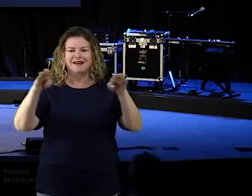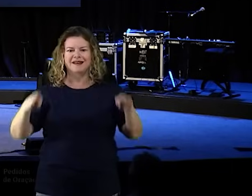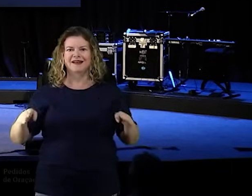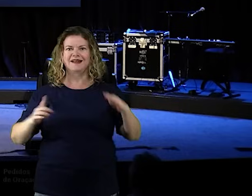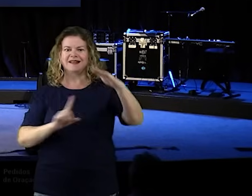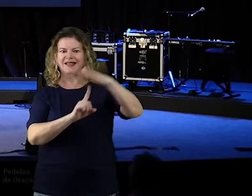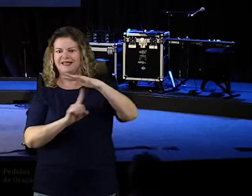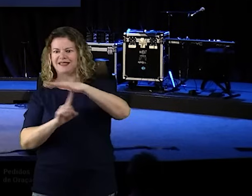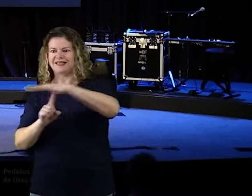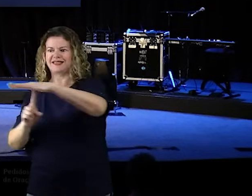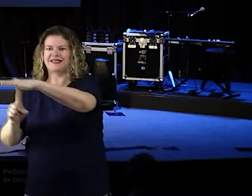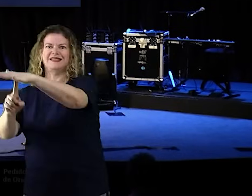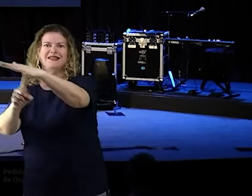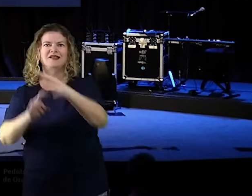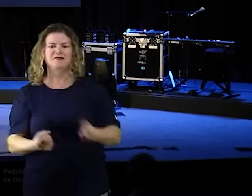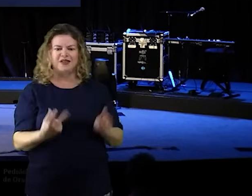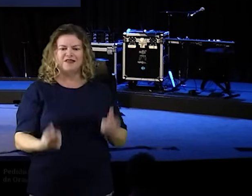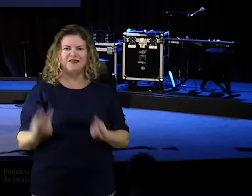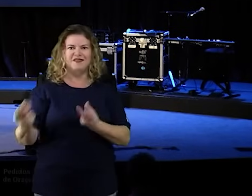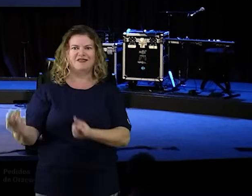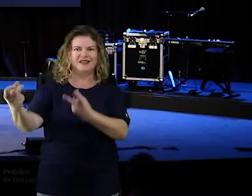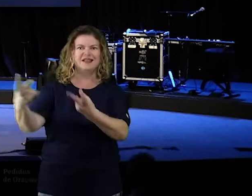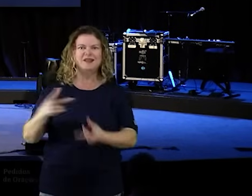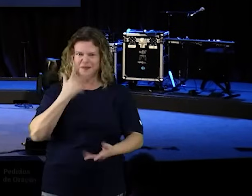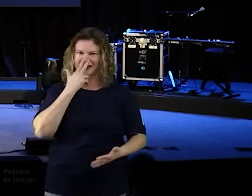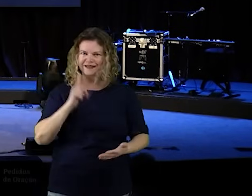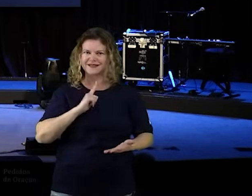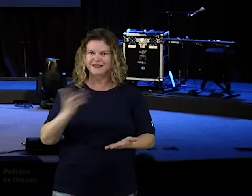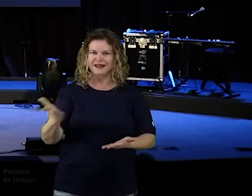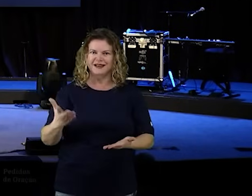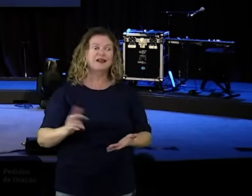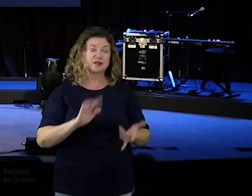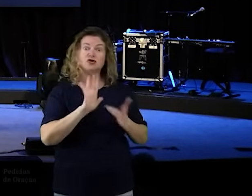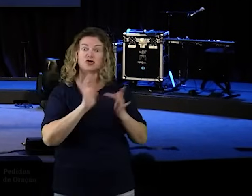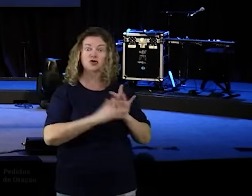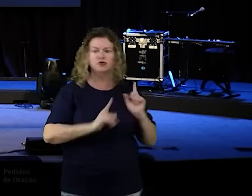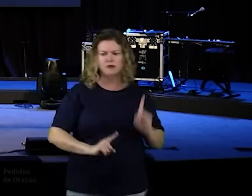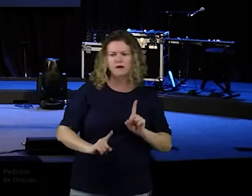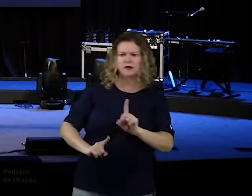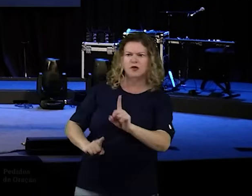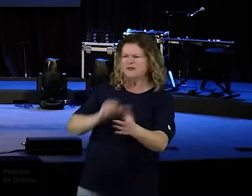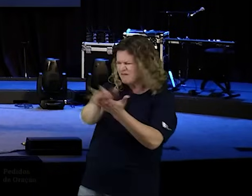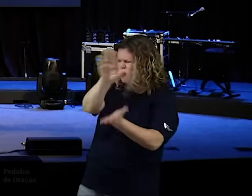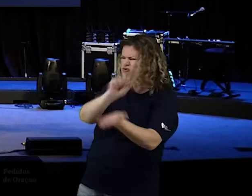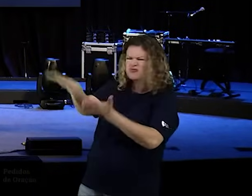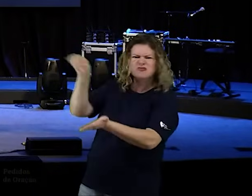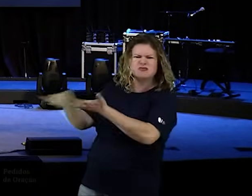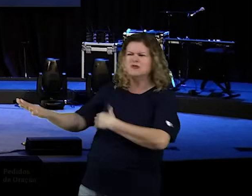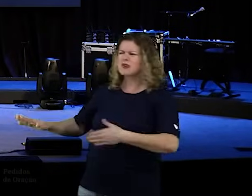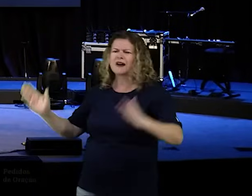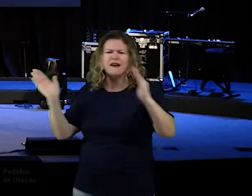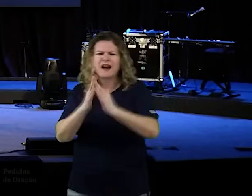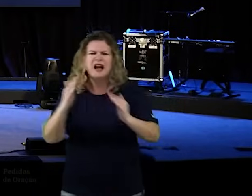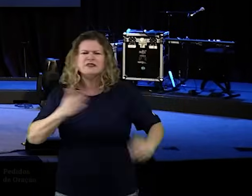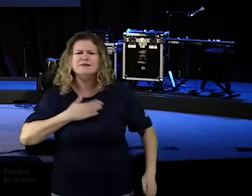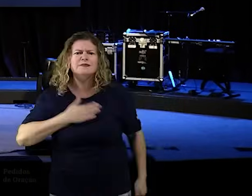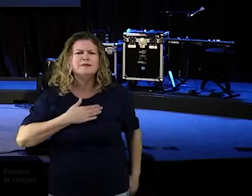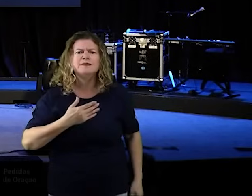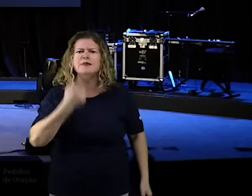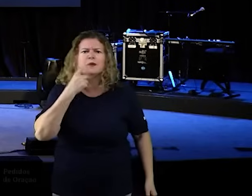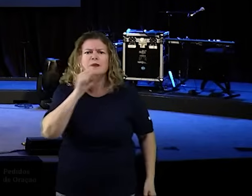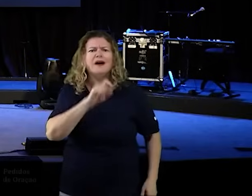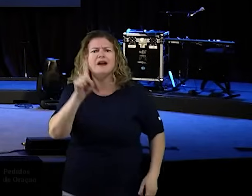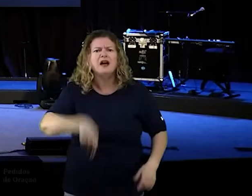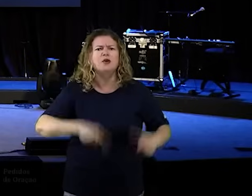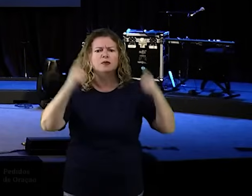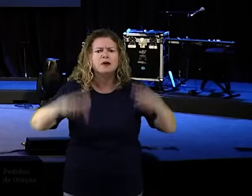chuta os vendilhões os os cambistas ele expulsa ó a casa do meu pai é chamada a de casa de oração vocês